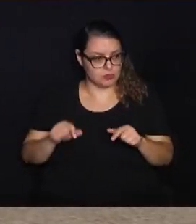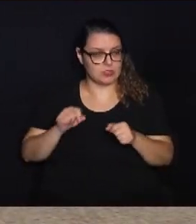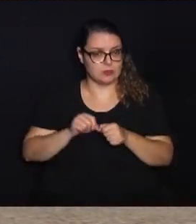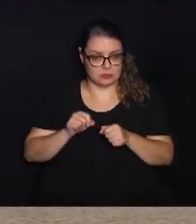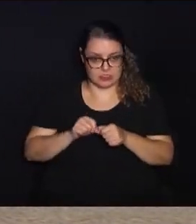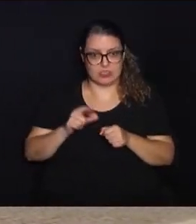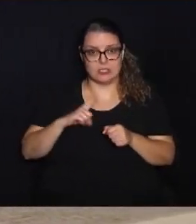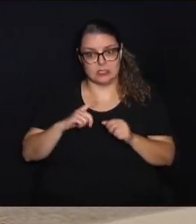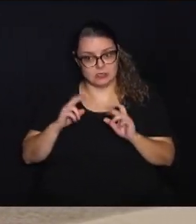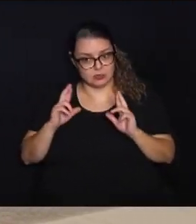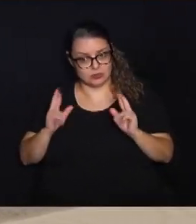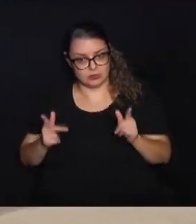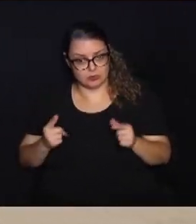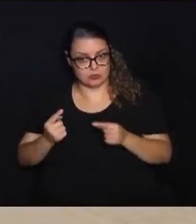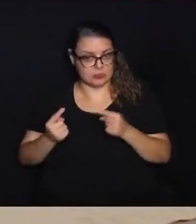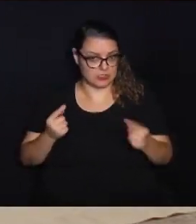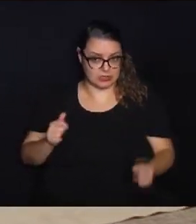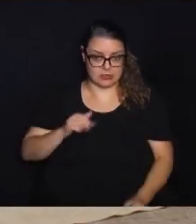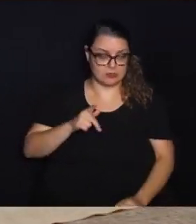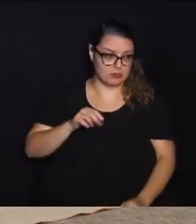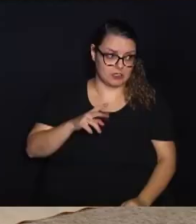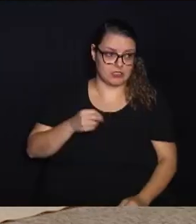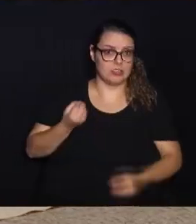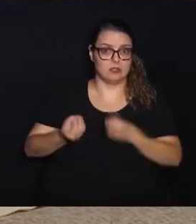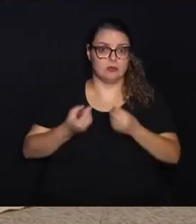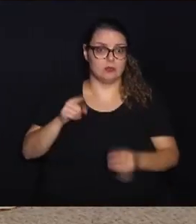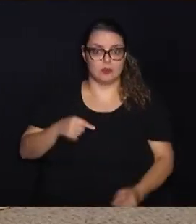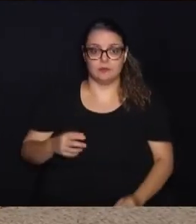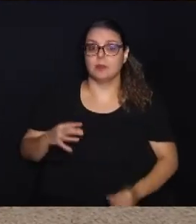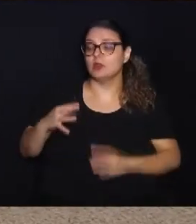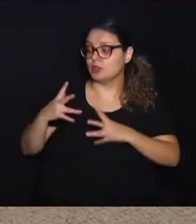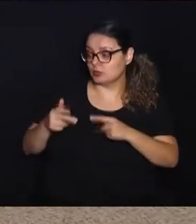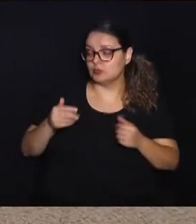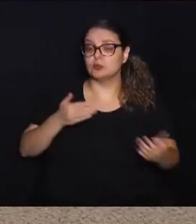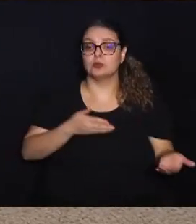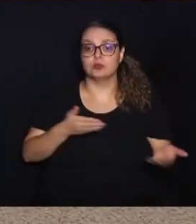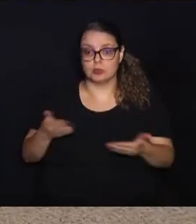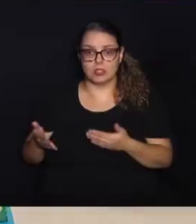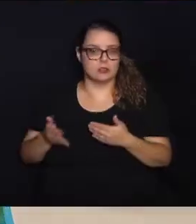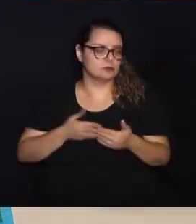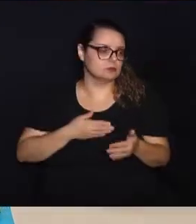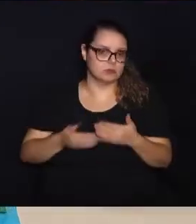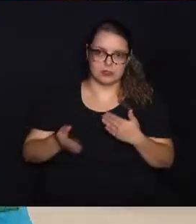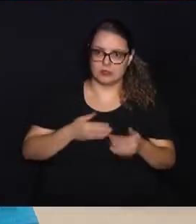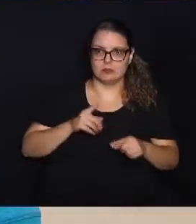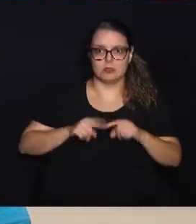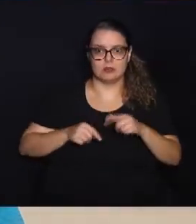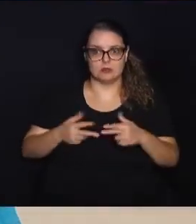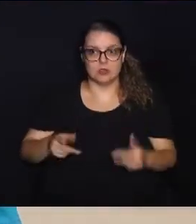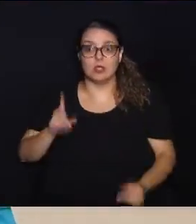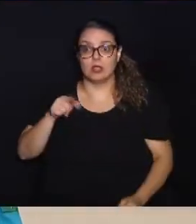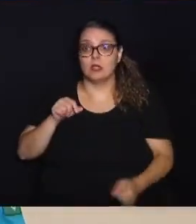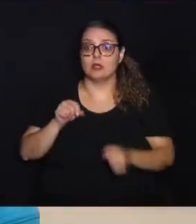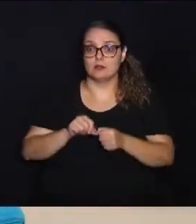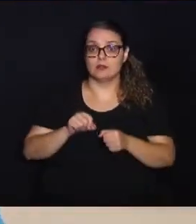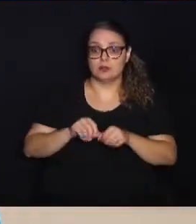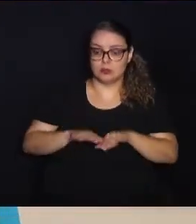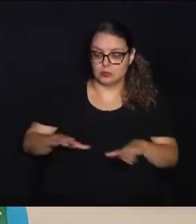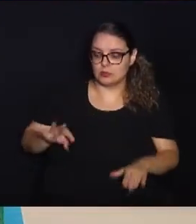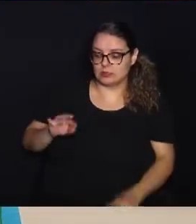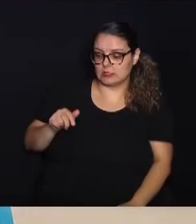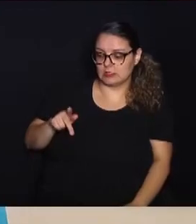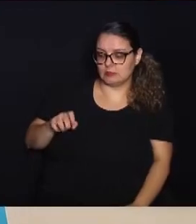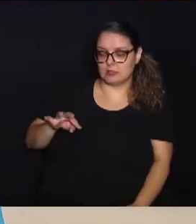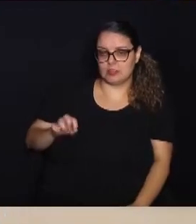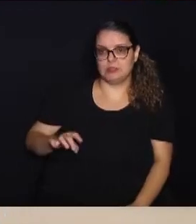oficialmente em competições oficiais como Olimpíadas, campeonatos brasileiros que a gente tem, torneios nacionais, elas são realizadas com um